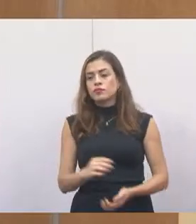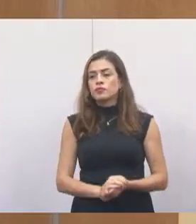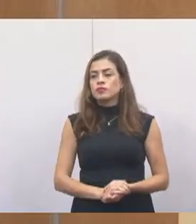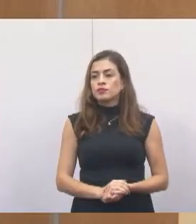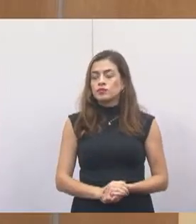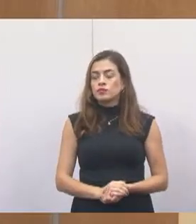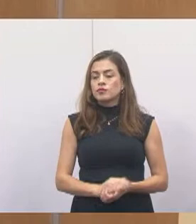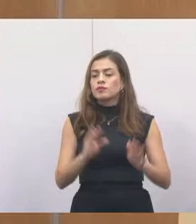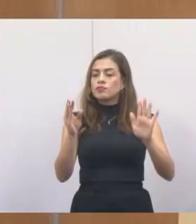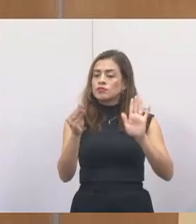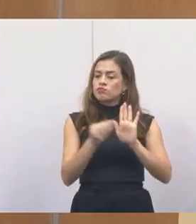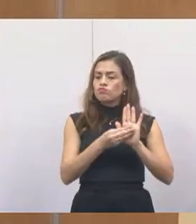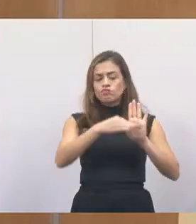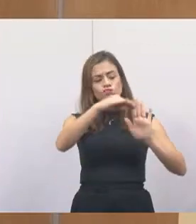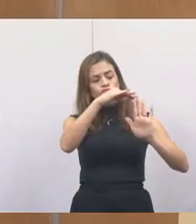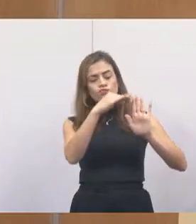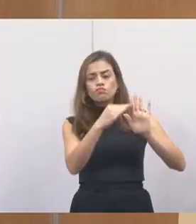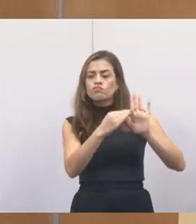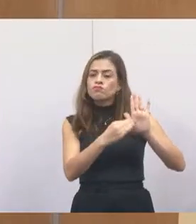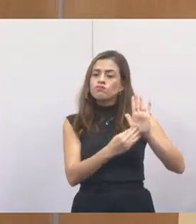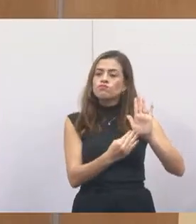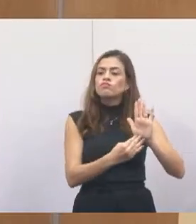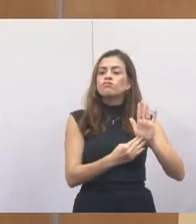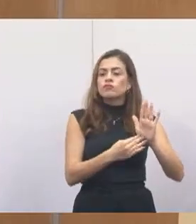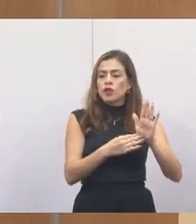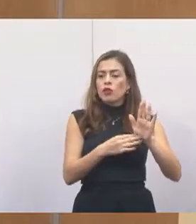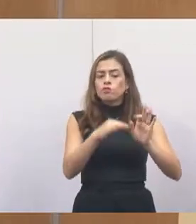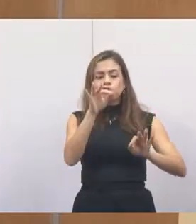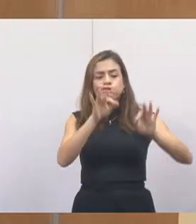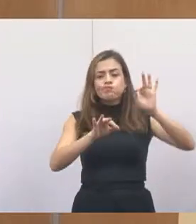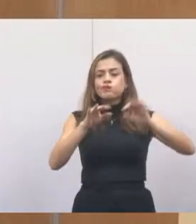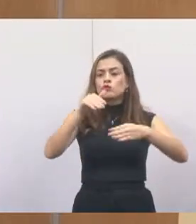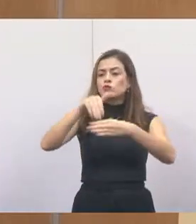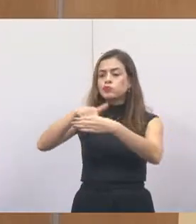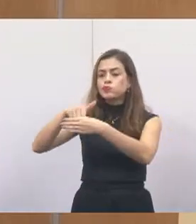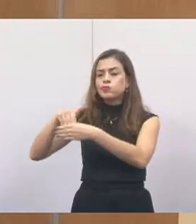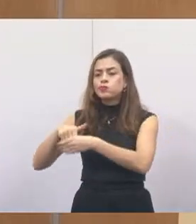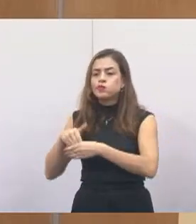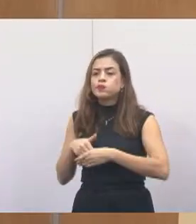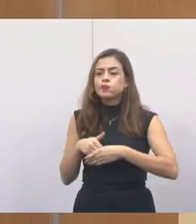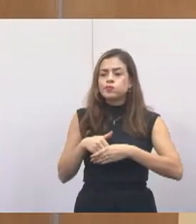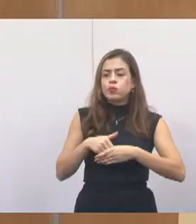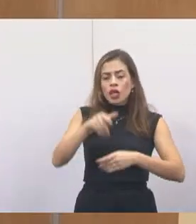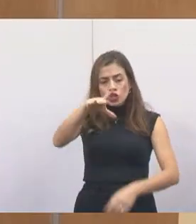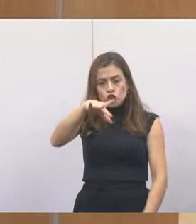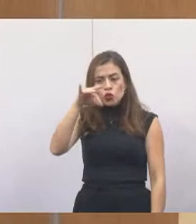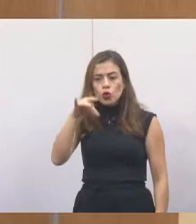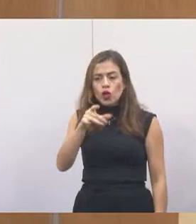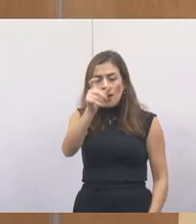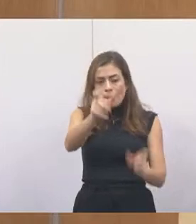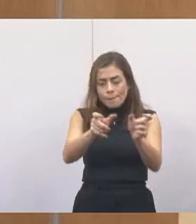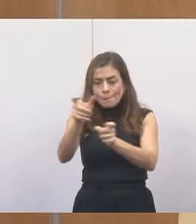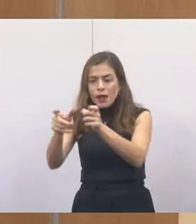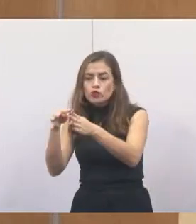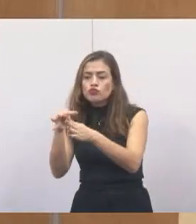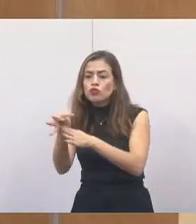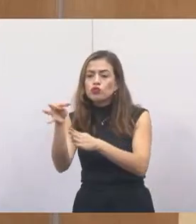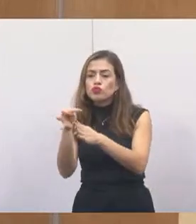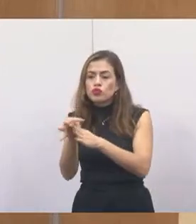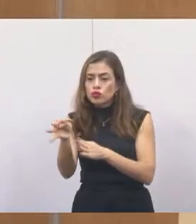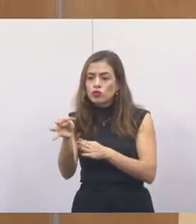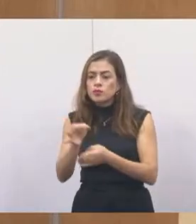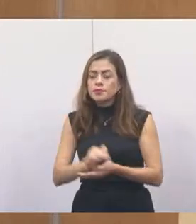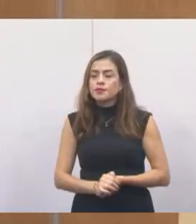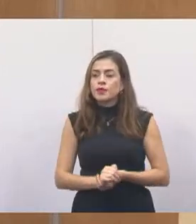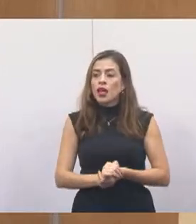novos parâmetros para o processo de eleição dos membros do Conselho Tutelar. Além de regulamentar a